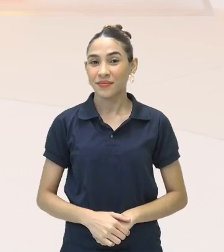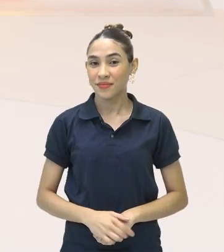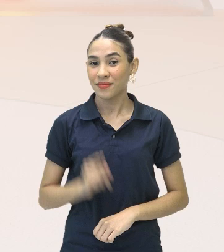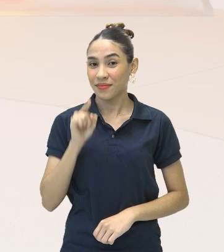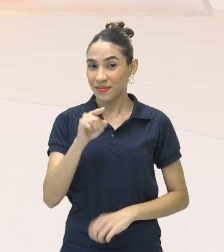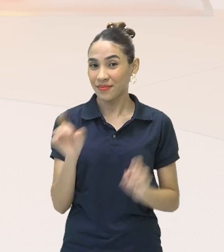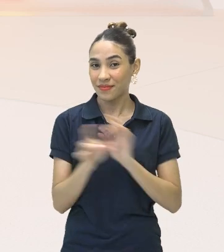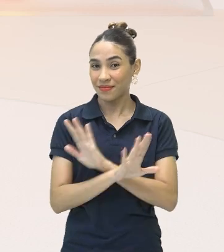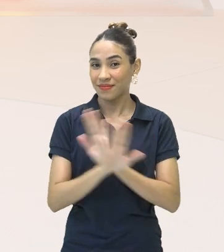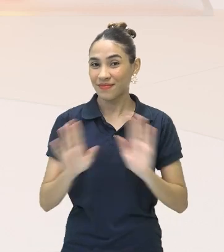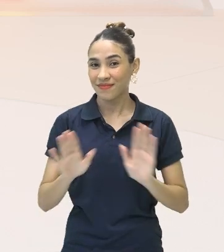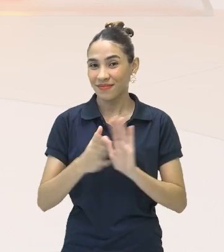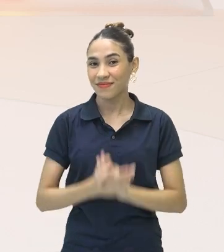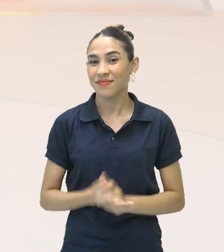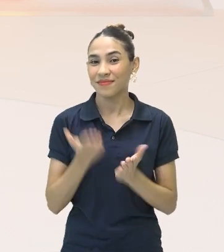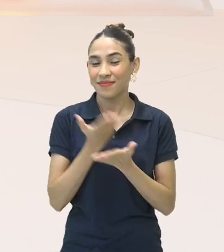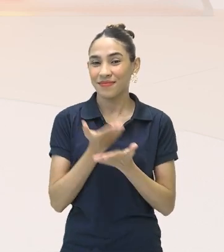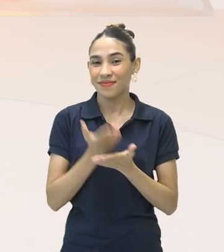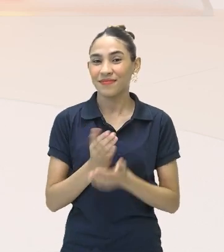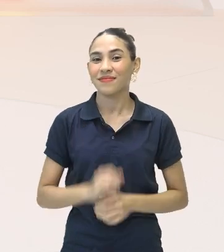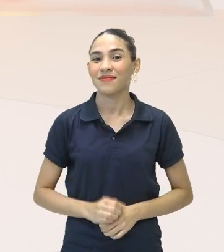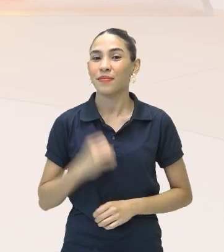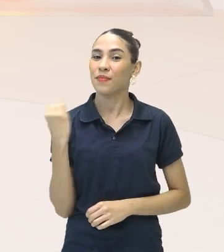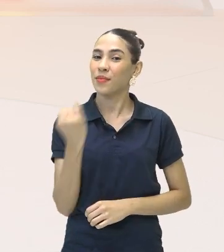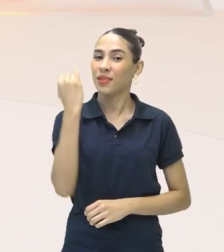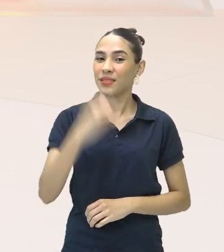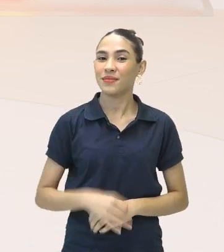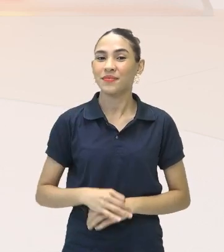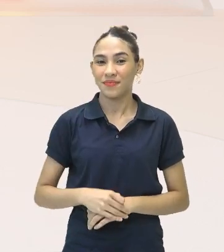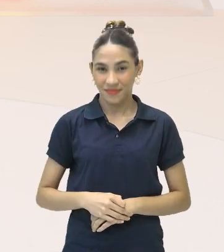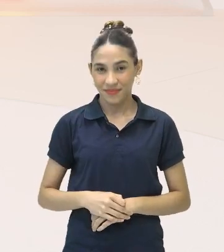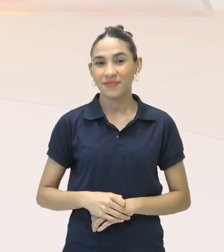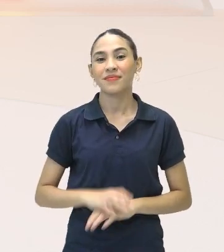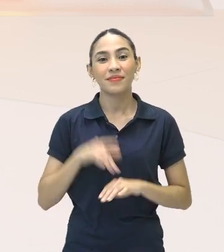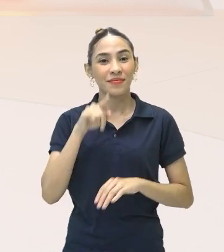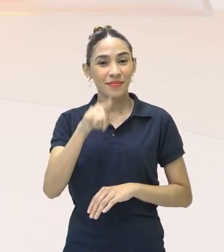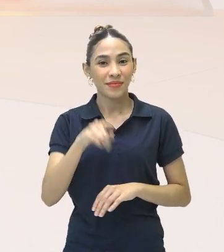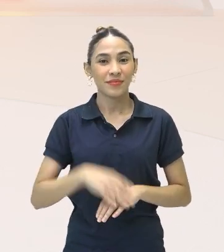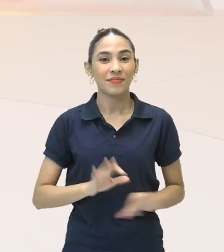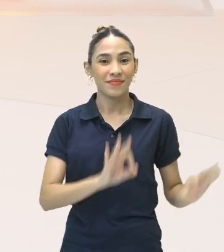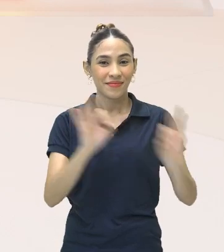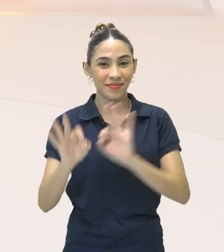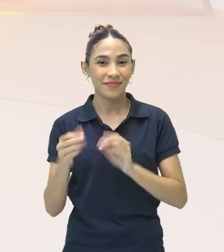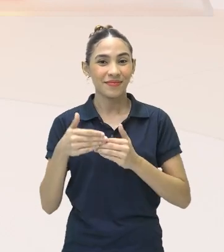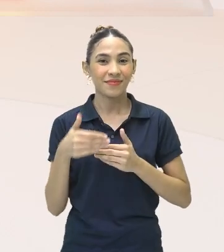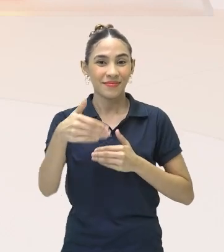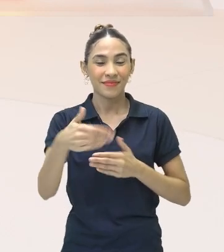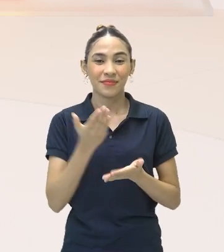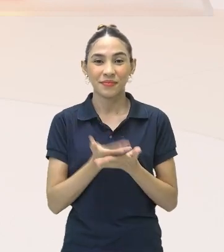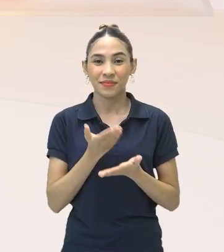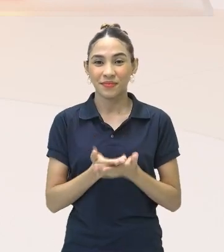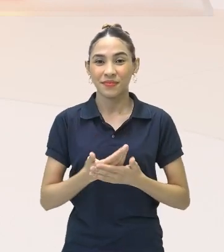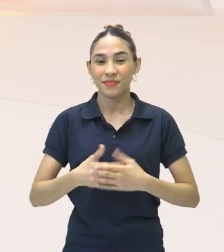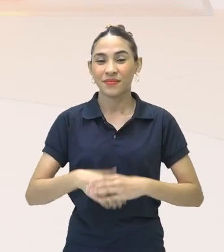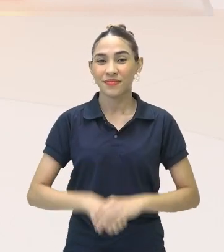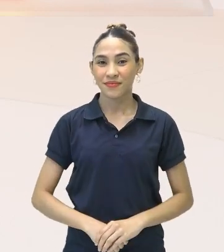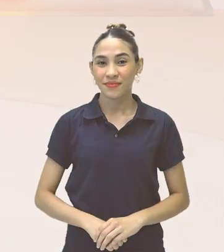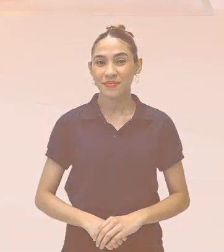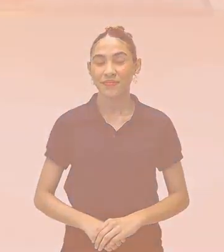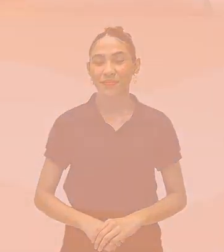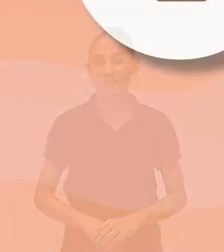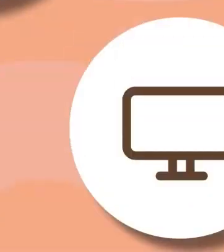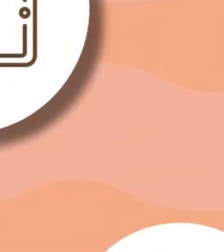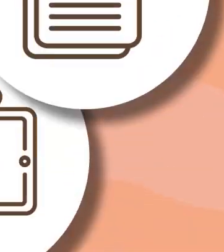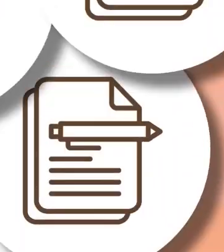Estão preparados, então, para esta aula tão importante? Então, faça o seguinte, venham comigo e vamos à nossa aula.